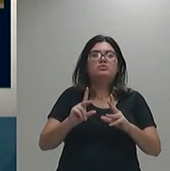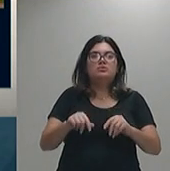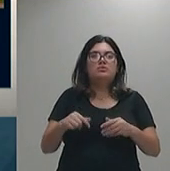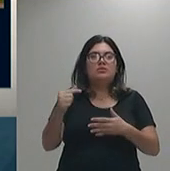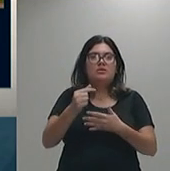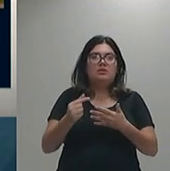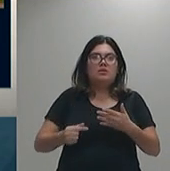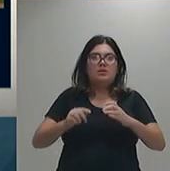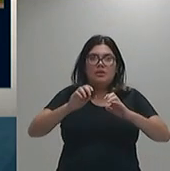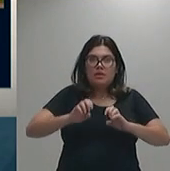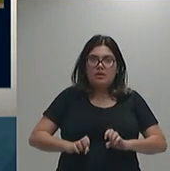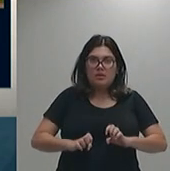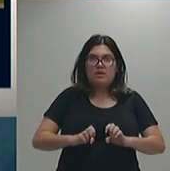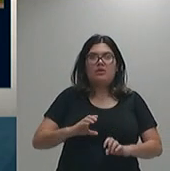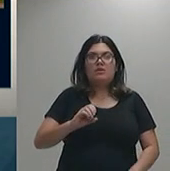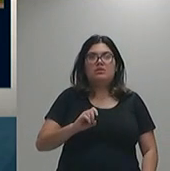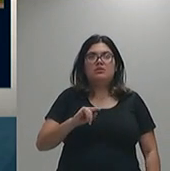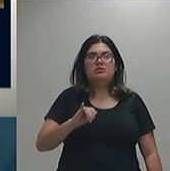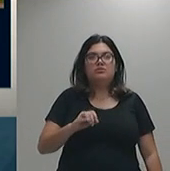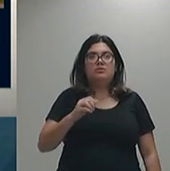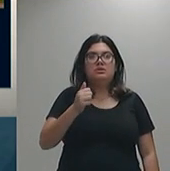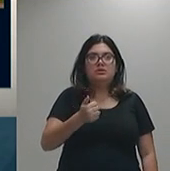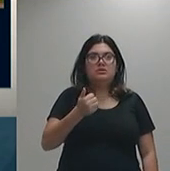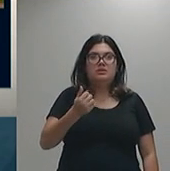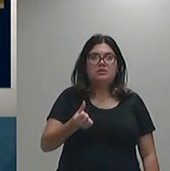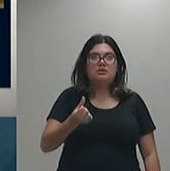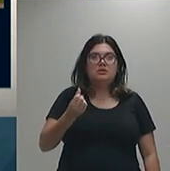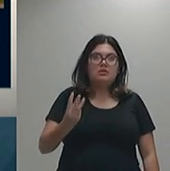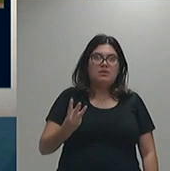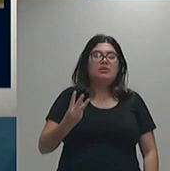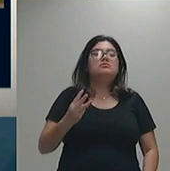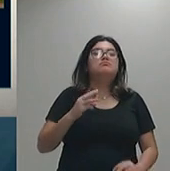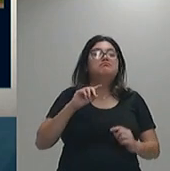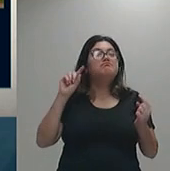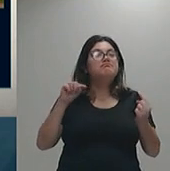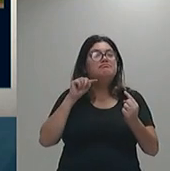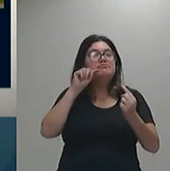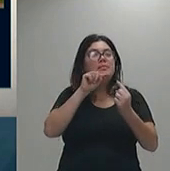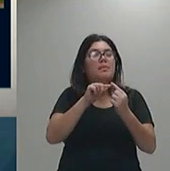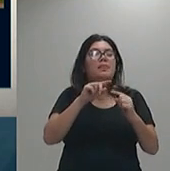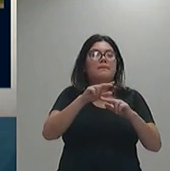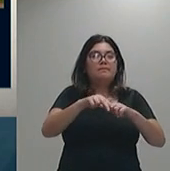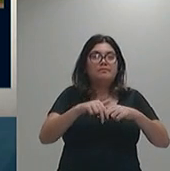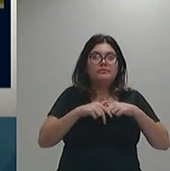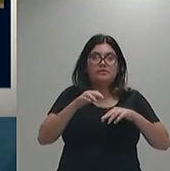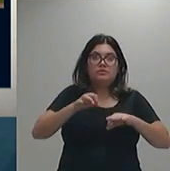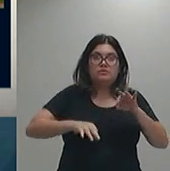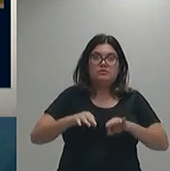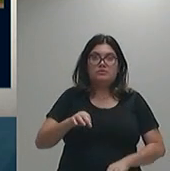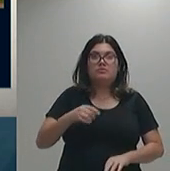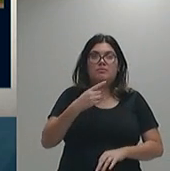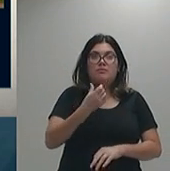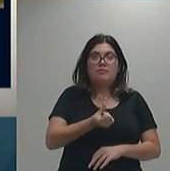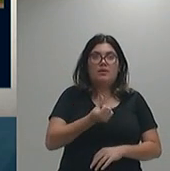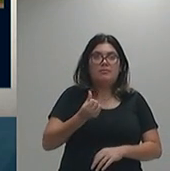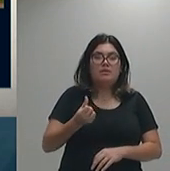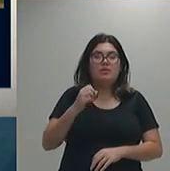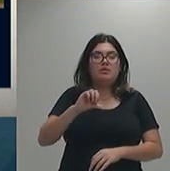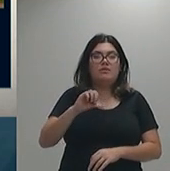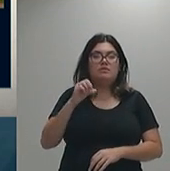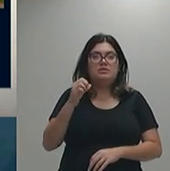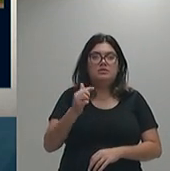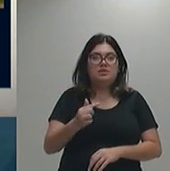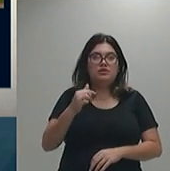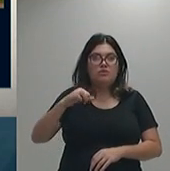no código de 73 no mesmo sentido por ocasião do julgamento do resp 66 978